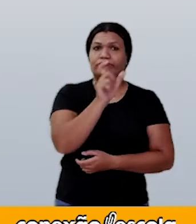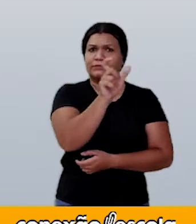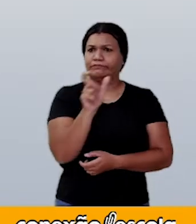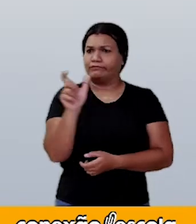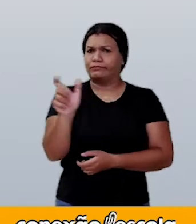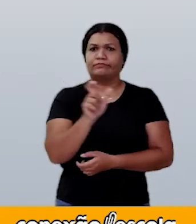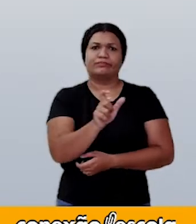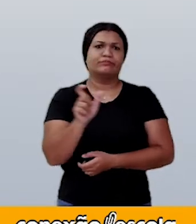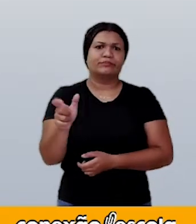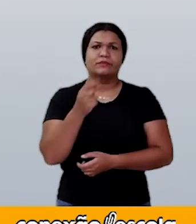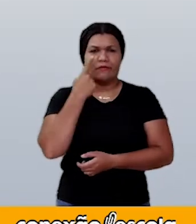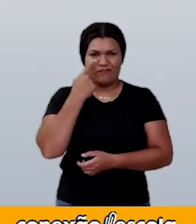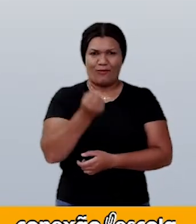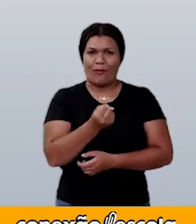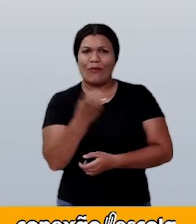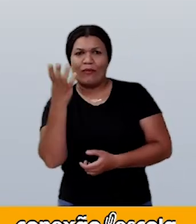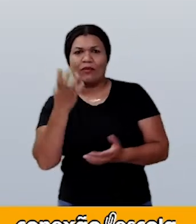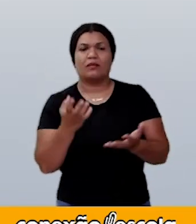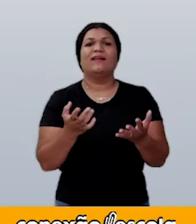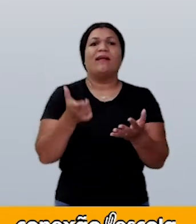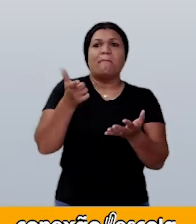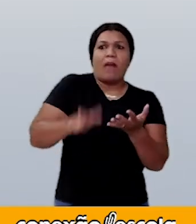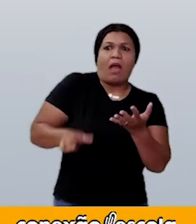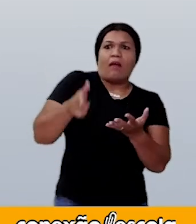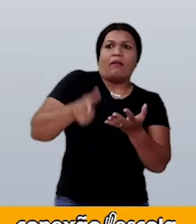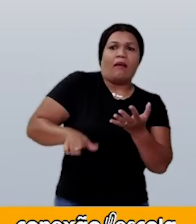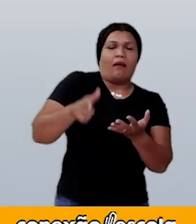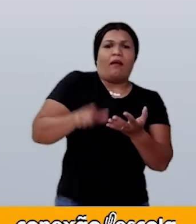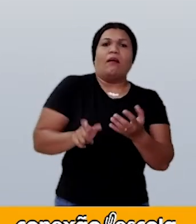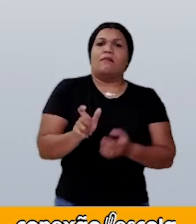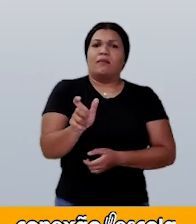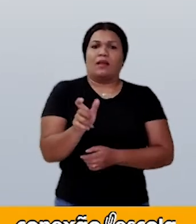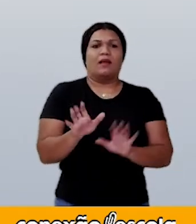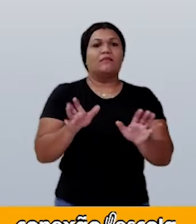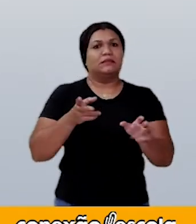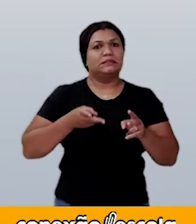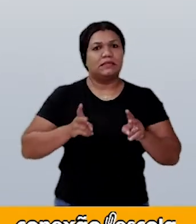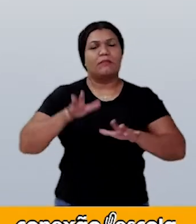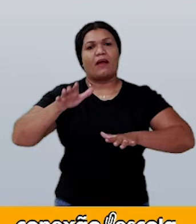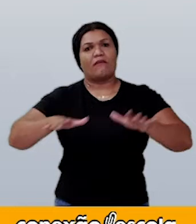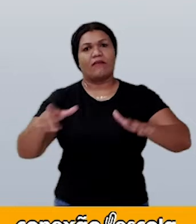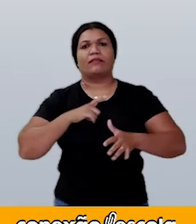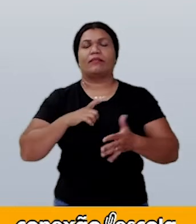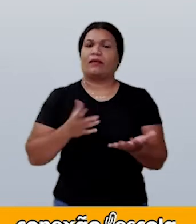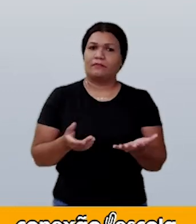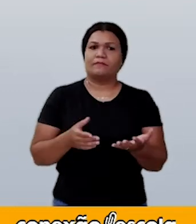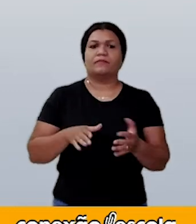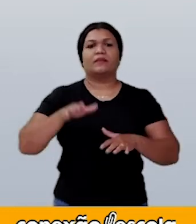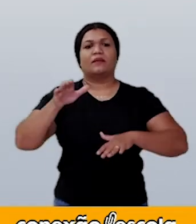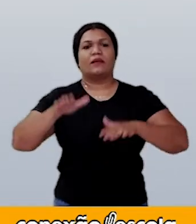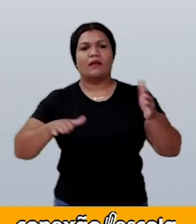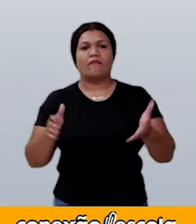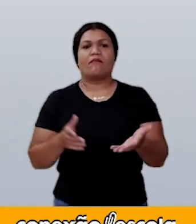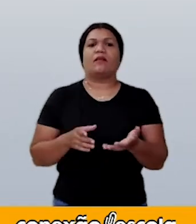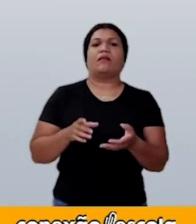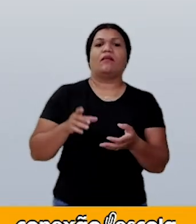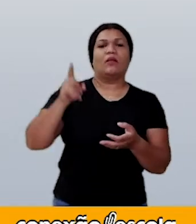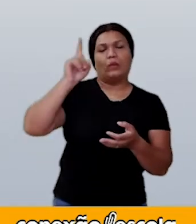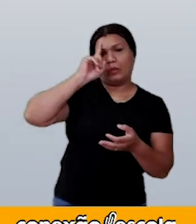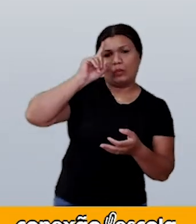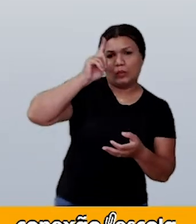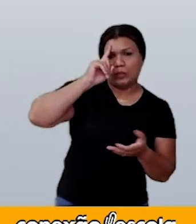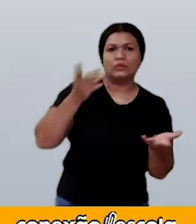aparece. Então, há sempre uma repetição desse termo e de outros, como, por exemplo, a cada